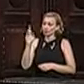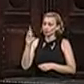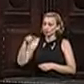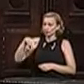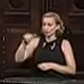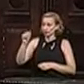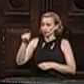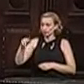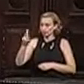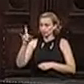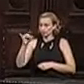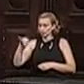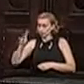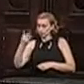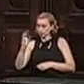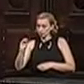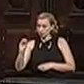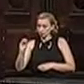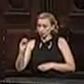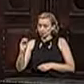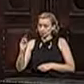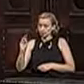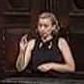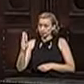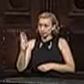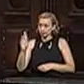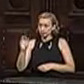todos nós, que representamos essa cidade, cobrar os